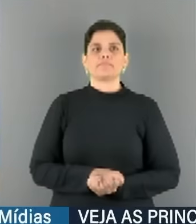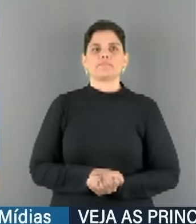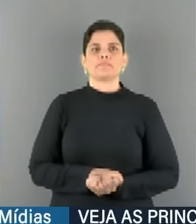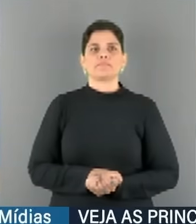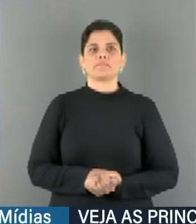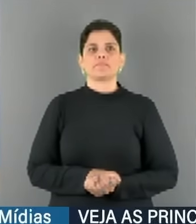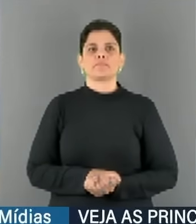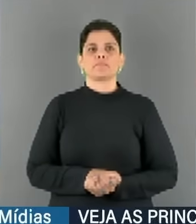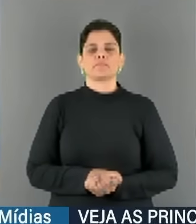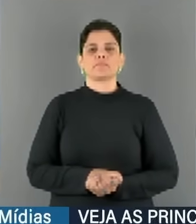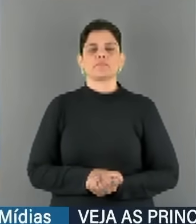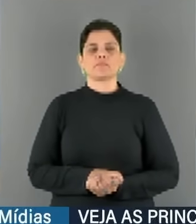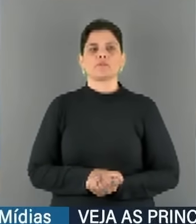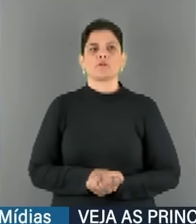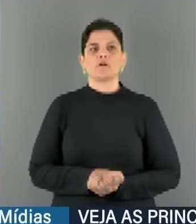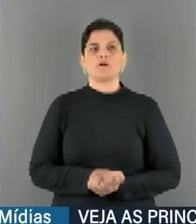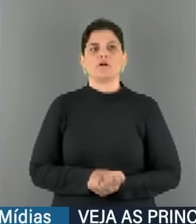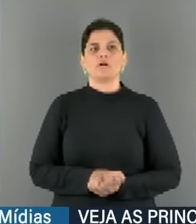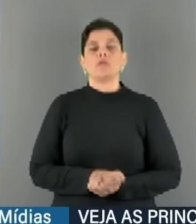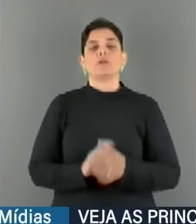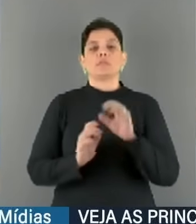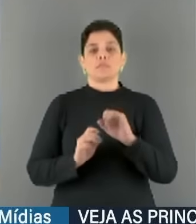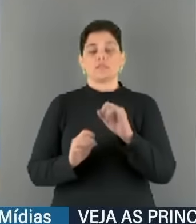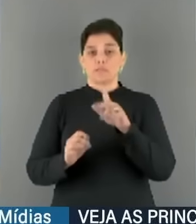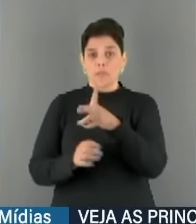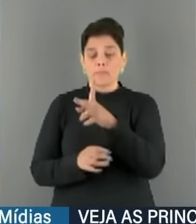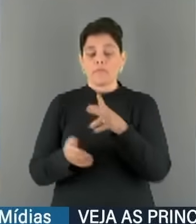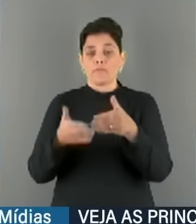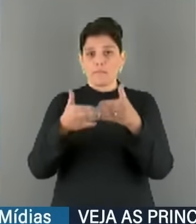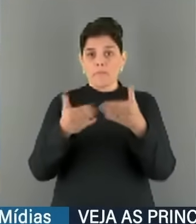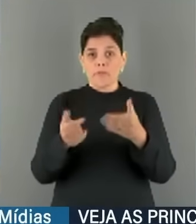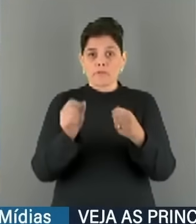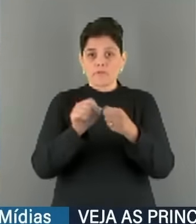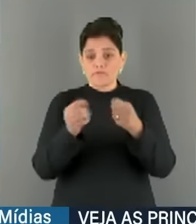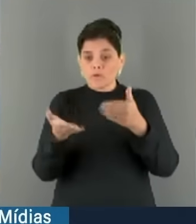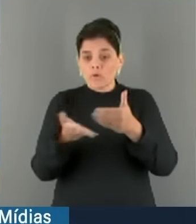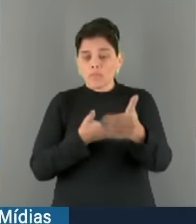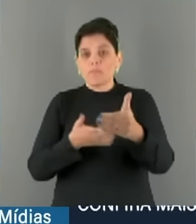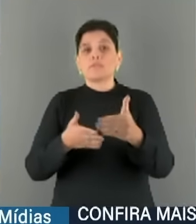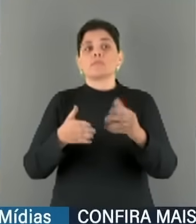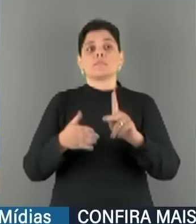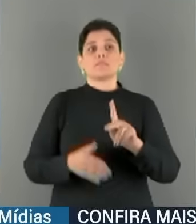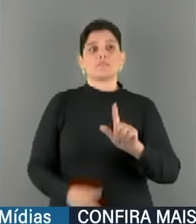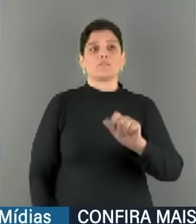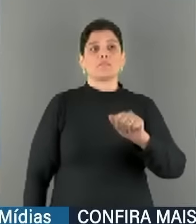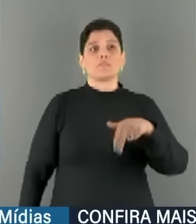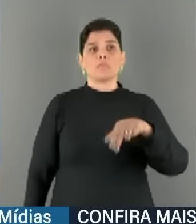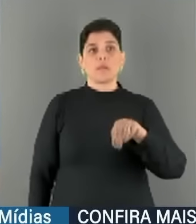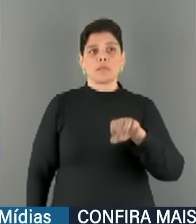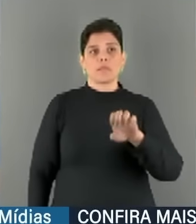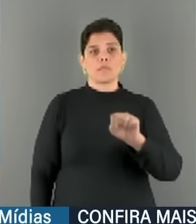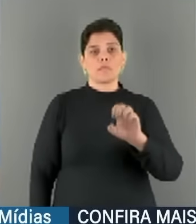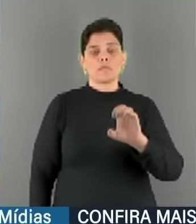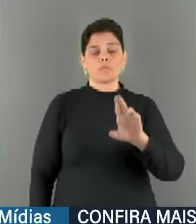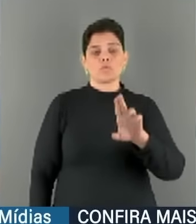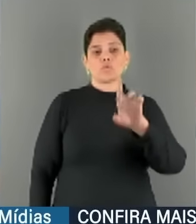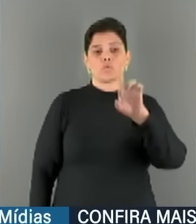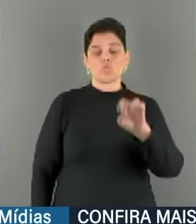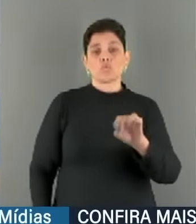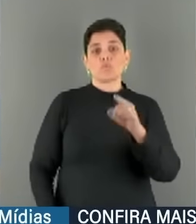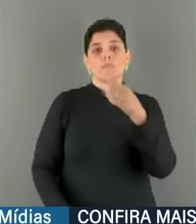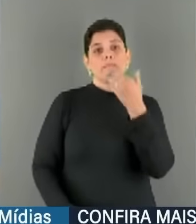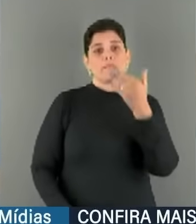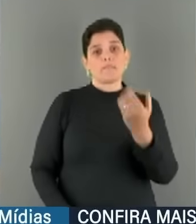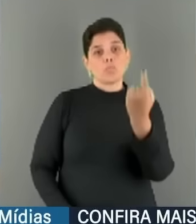É assim que sempre funciona? Quando o senhor aciona o plano escudo, o senhor pede uma das tropas a serem pedidas, fora as outras, são para o